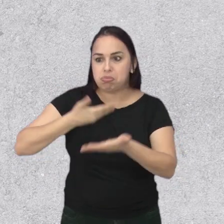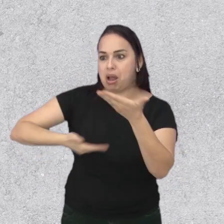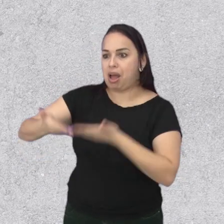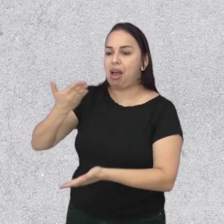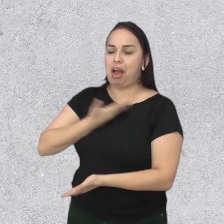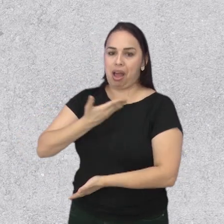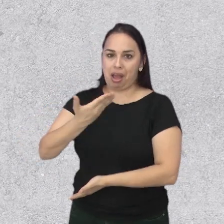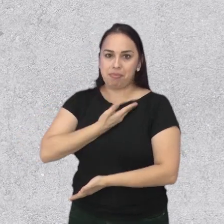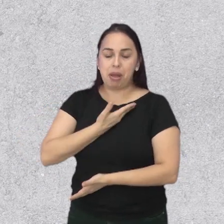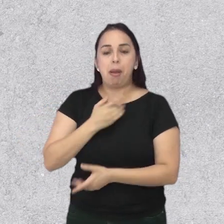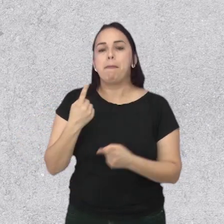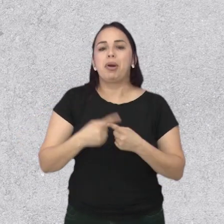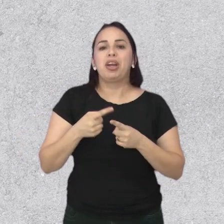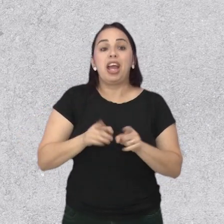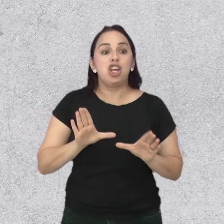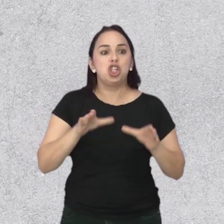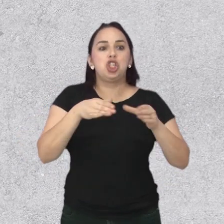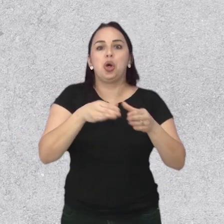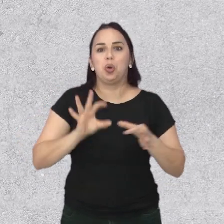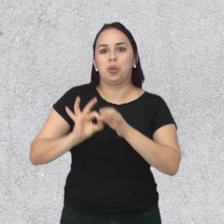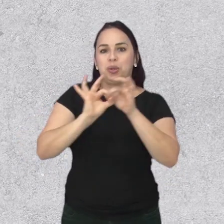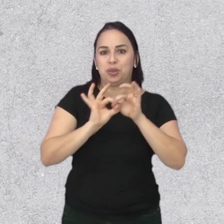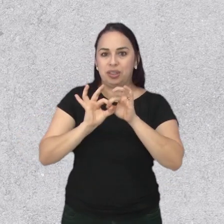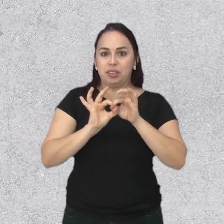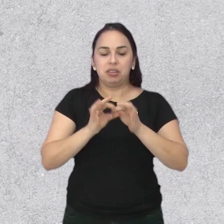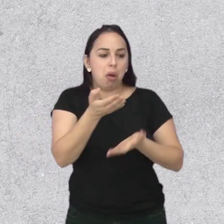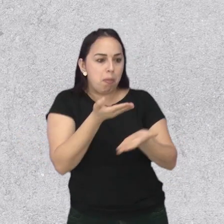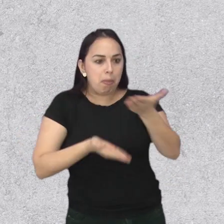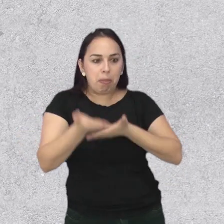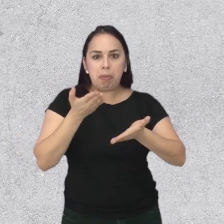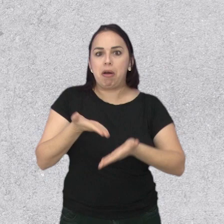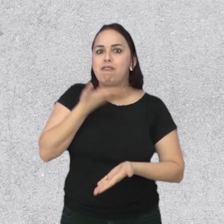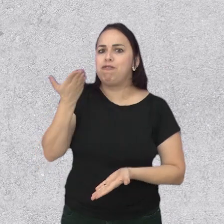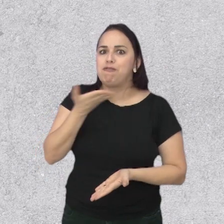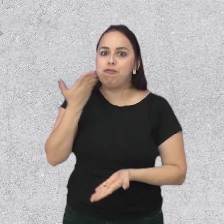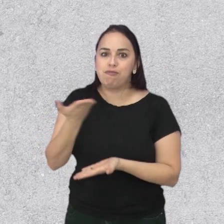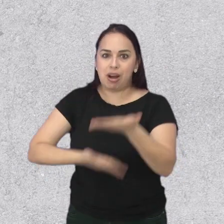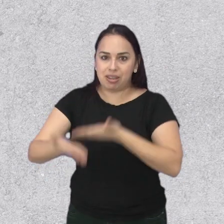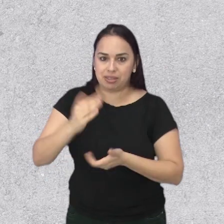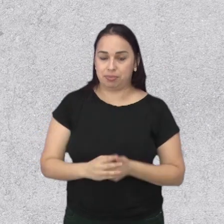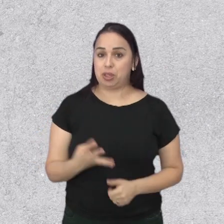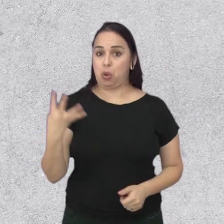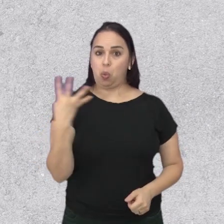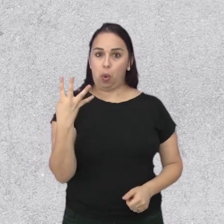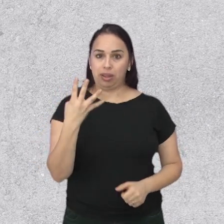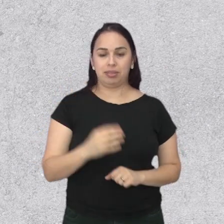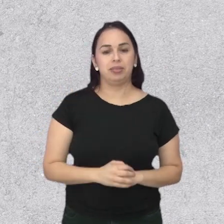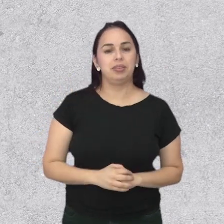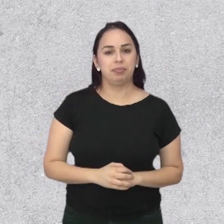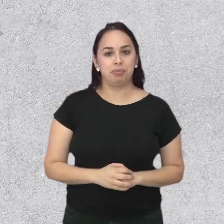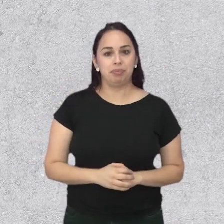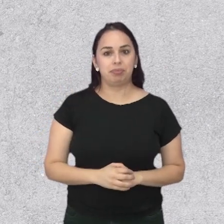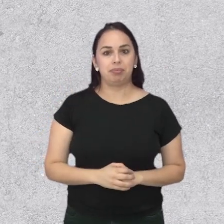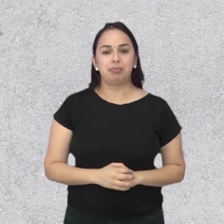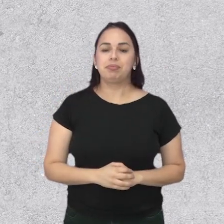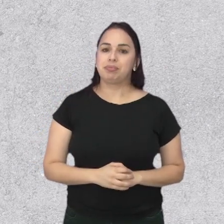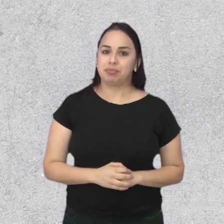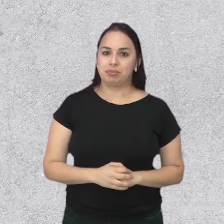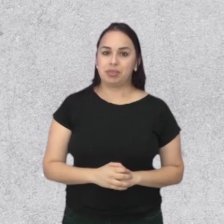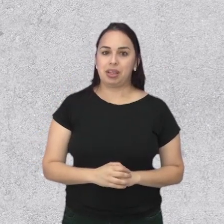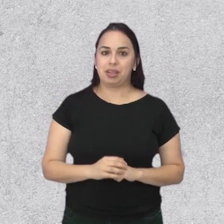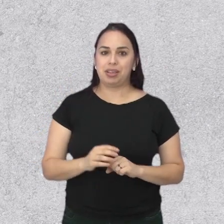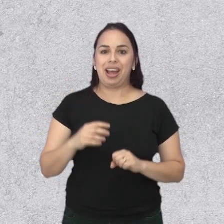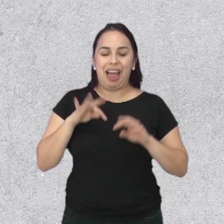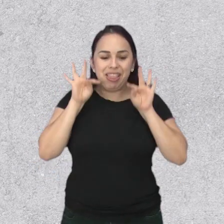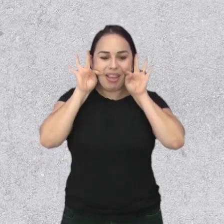amigos. Como é uma atividade realizada em grupo, o teatro facilita a integração dos participantes. 4. É um ótimo